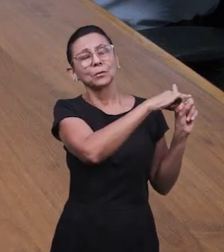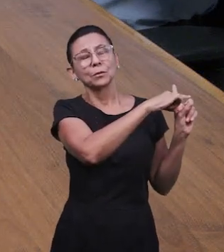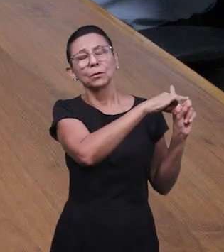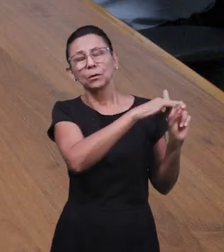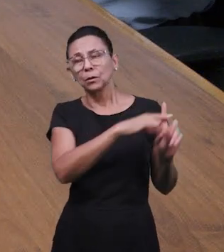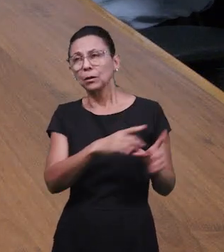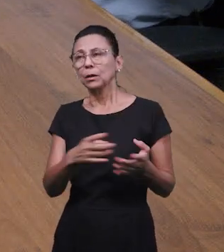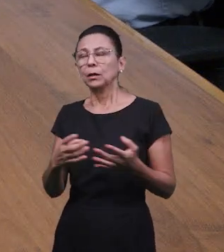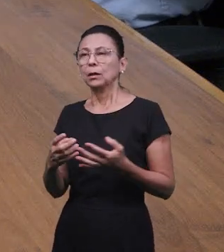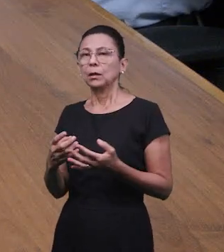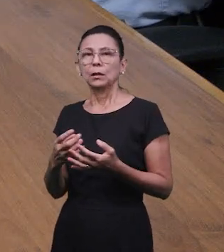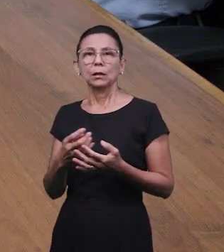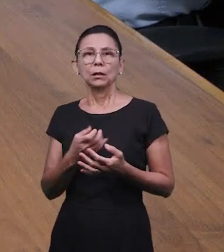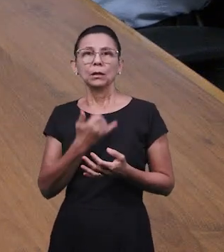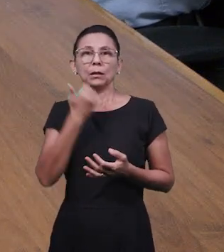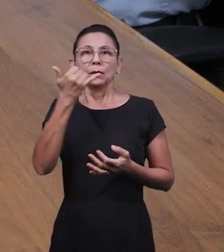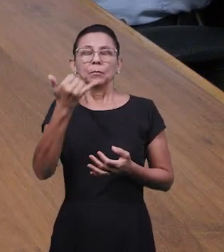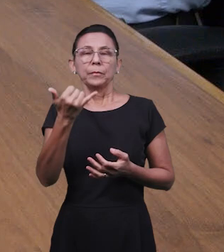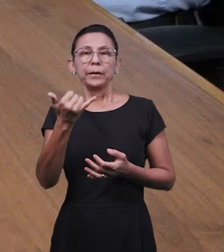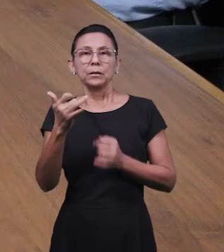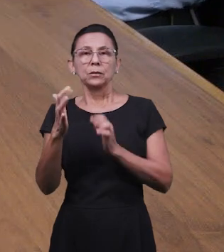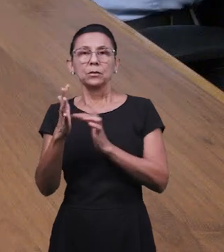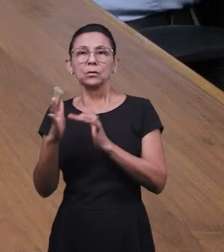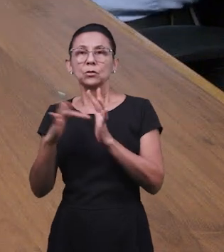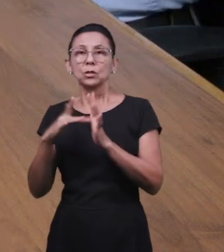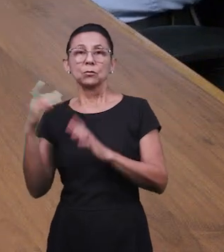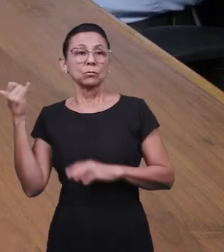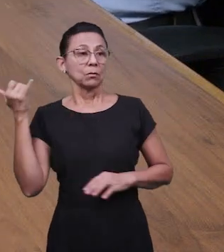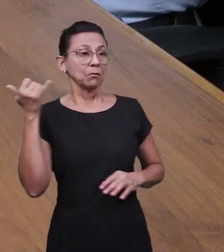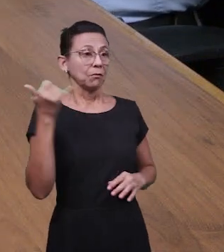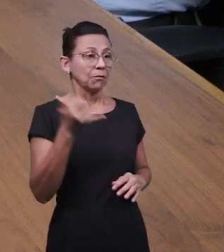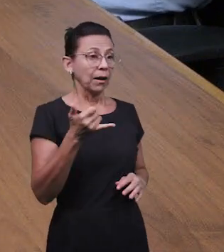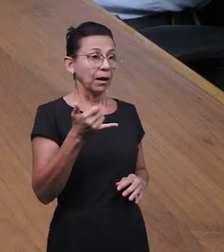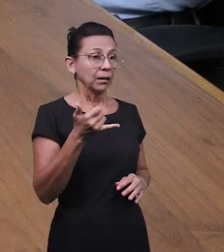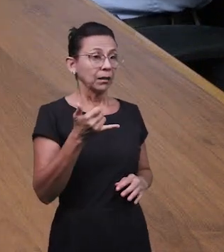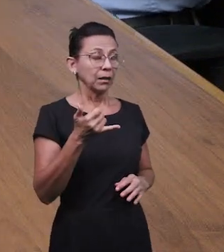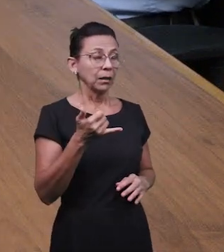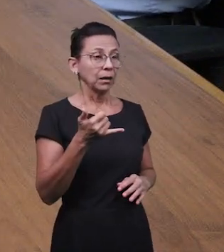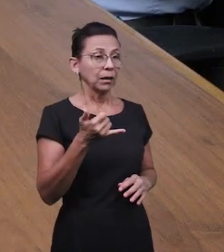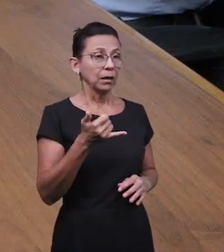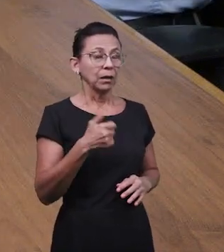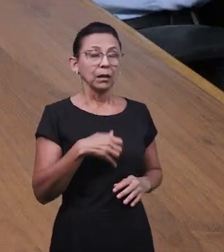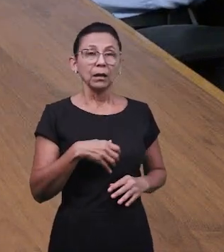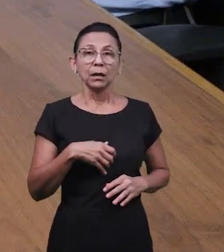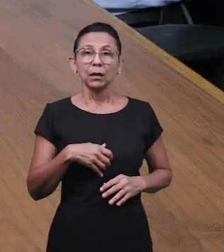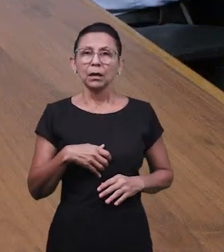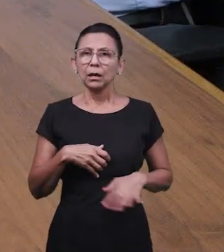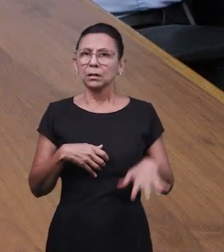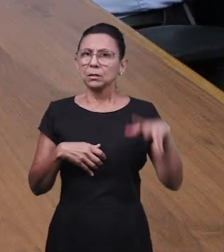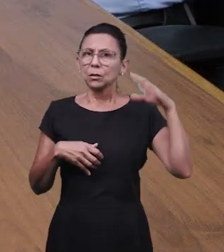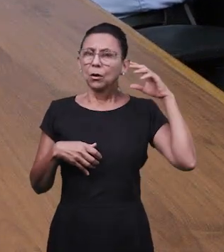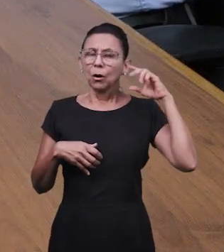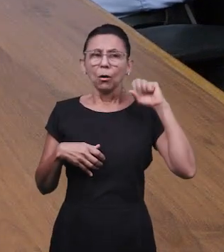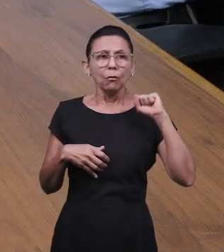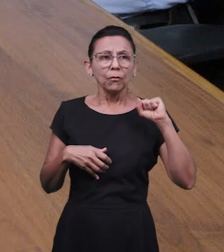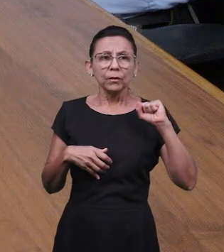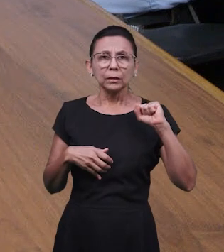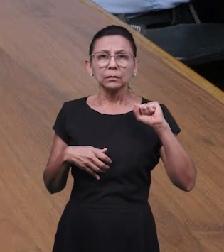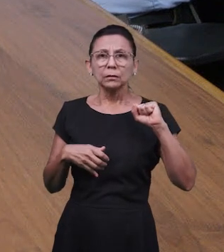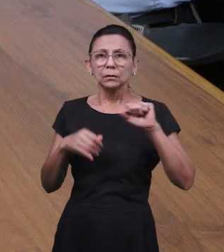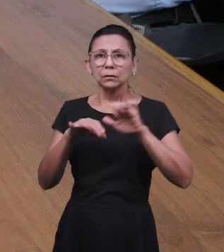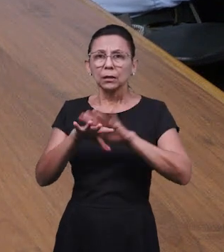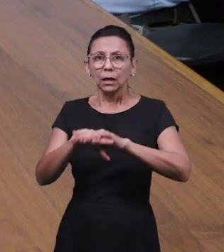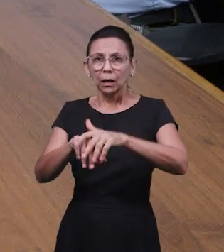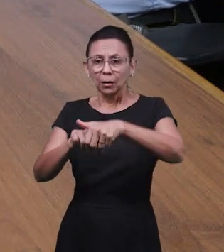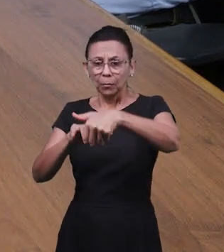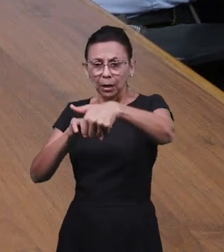para eles. O Senhor Jesus aparece ao lado deles, fala com eles, eles ouvem a voz, abre as Escrituras, e isso faz o seu coração